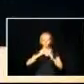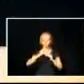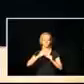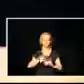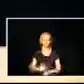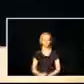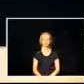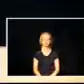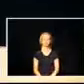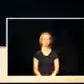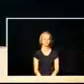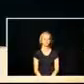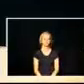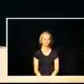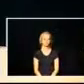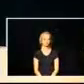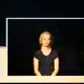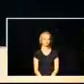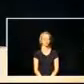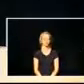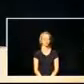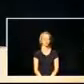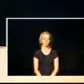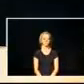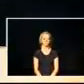são os funcionários?